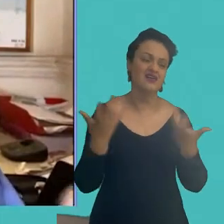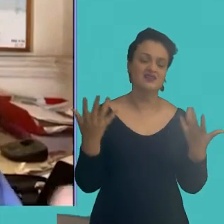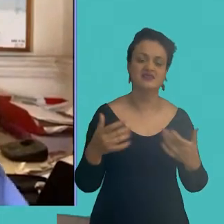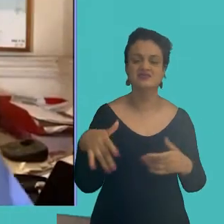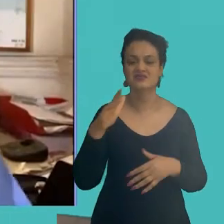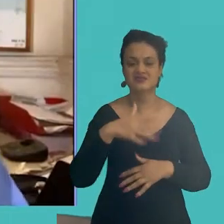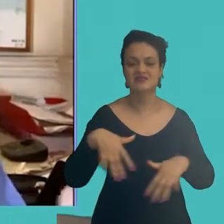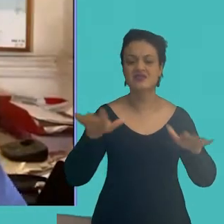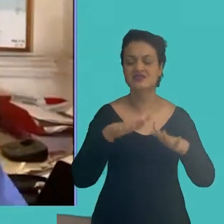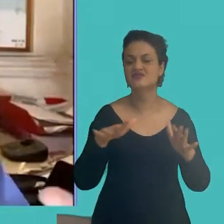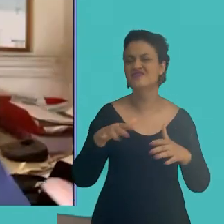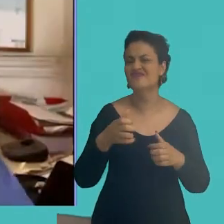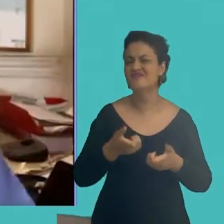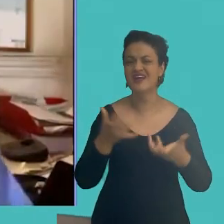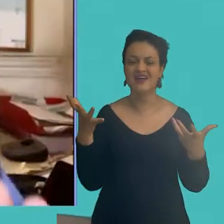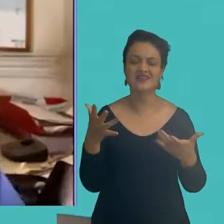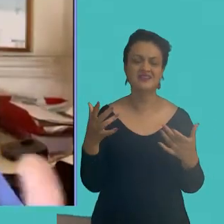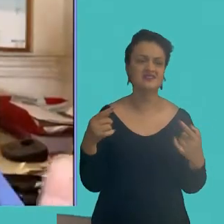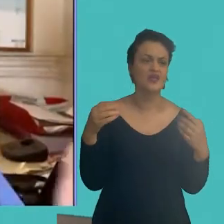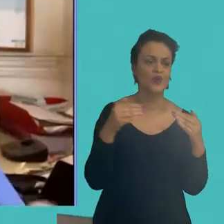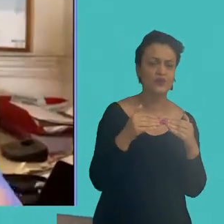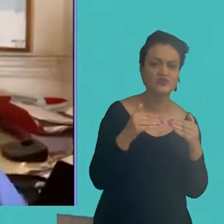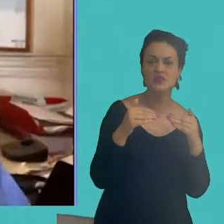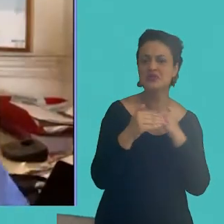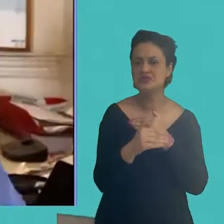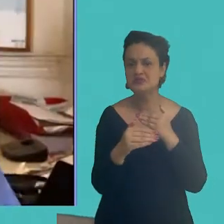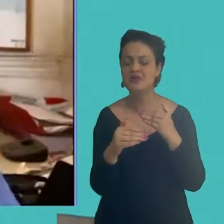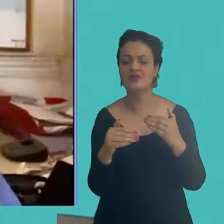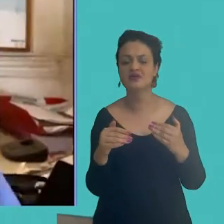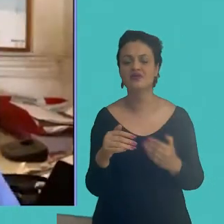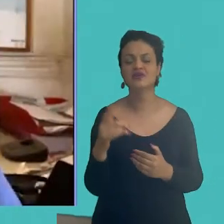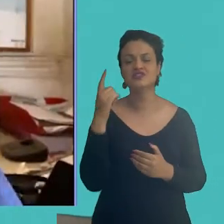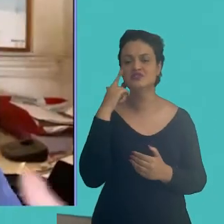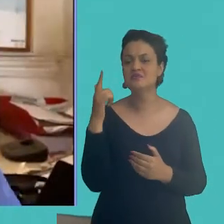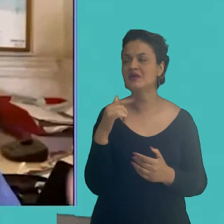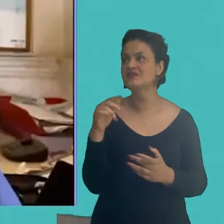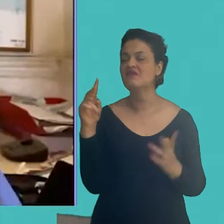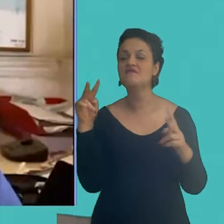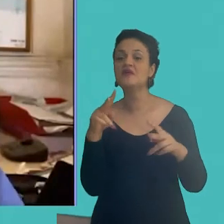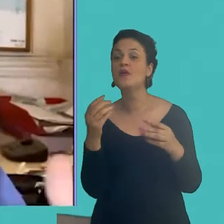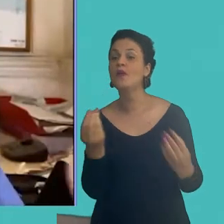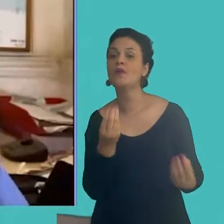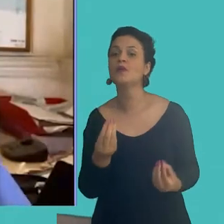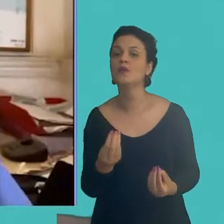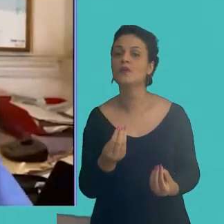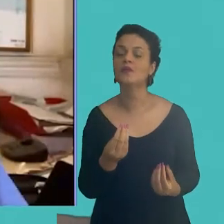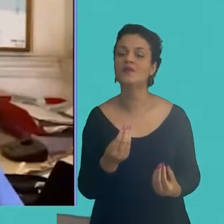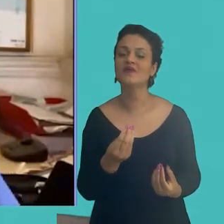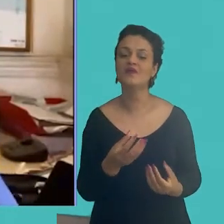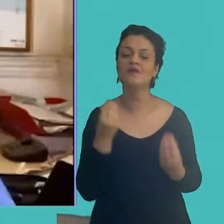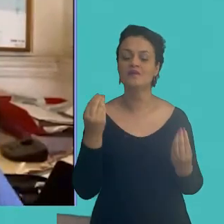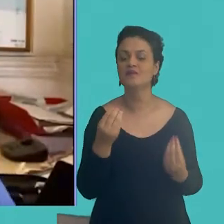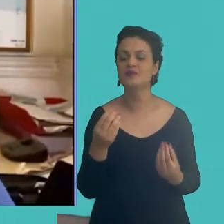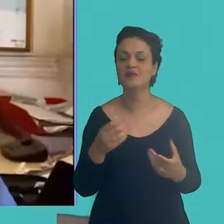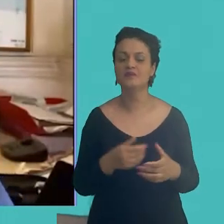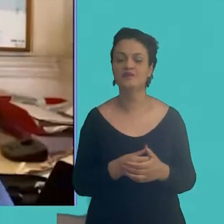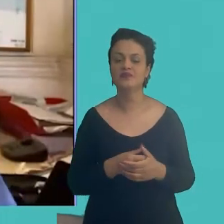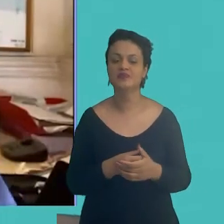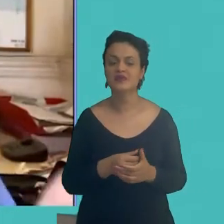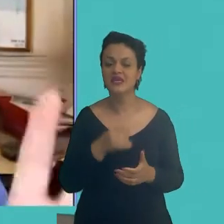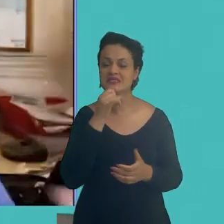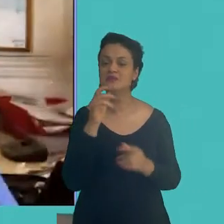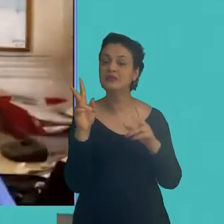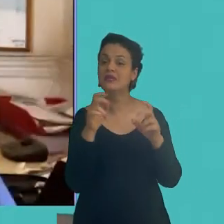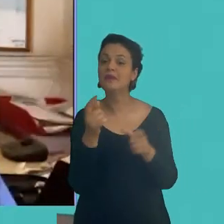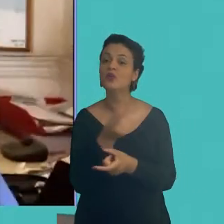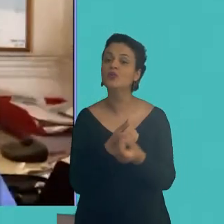antagônicas entre si, quando a gente considera como é que elas enxergam, por exemplo, questões de economia, né?